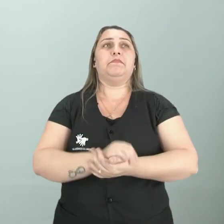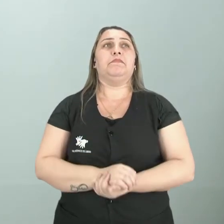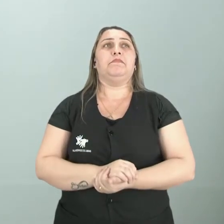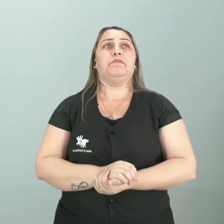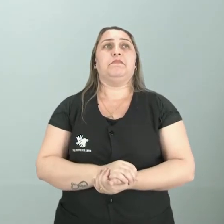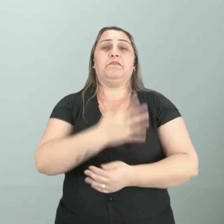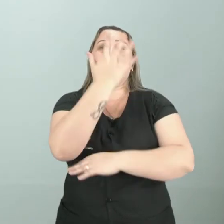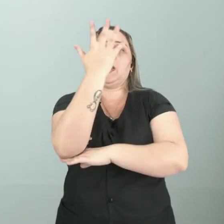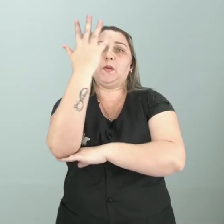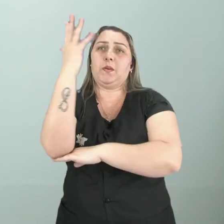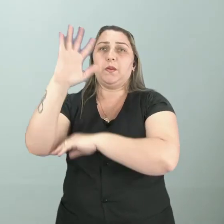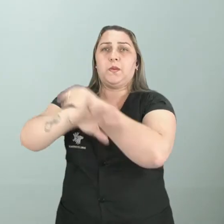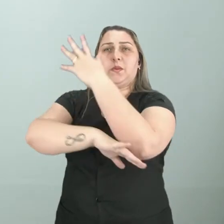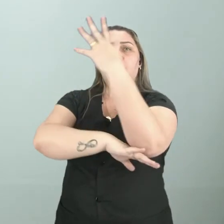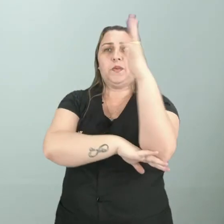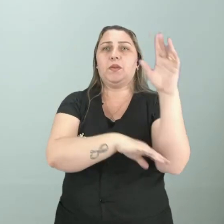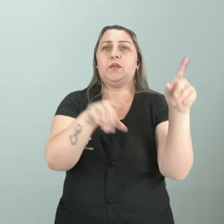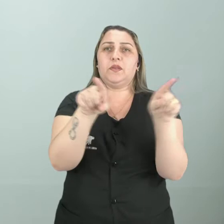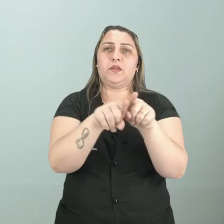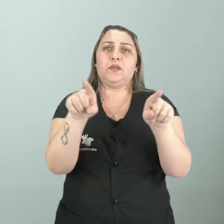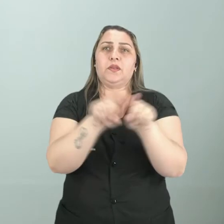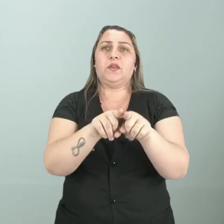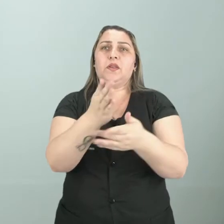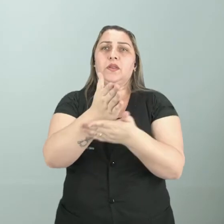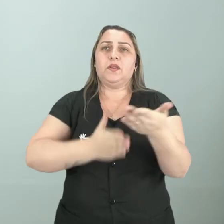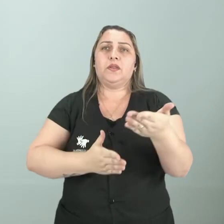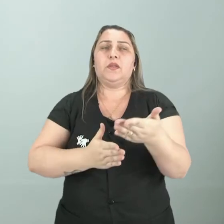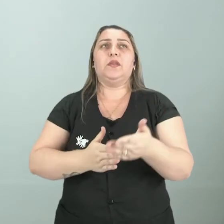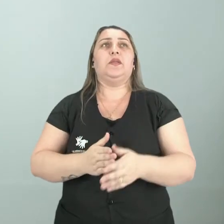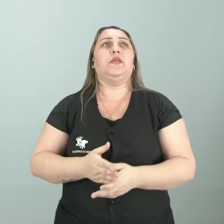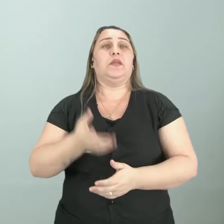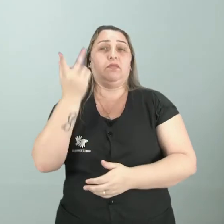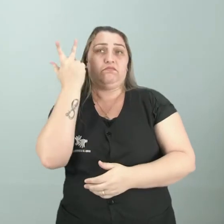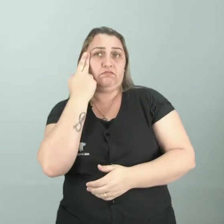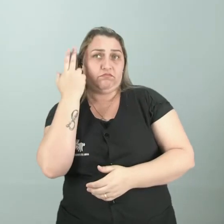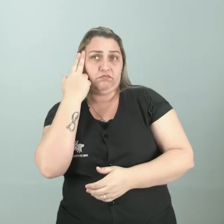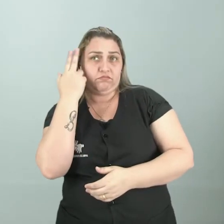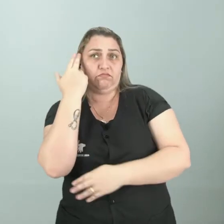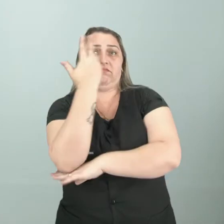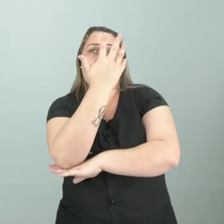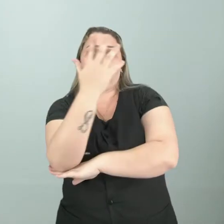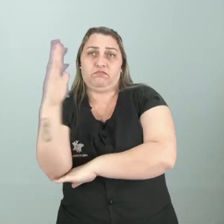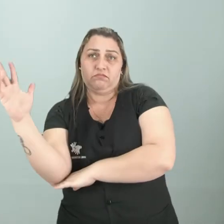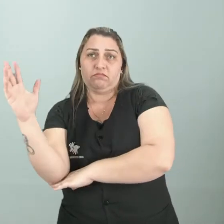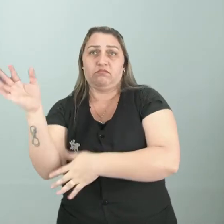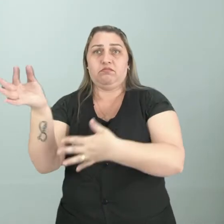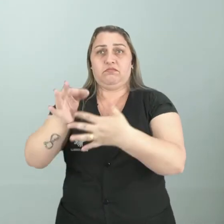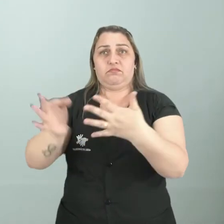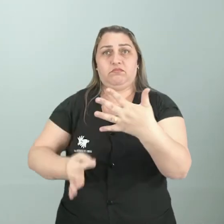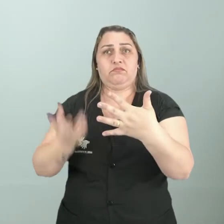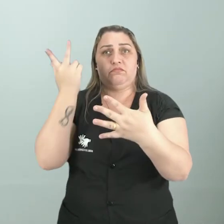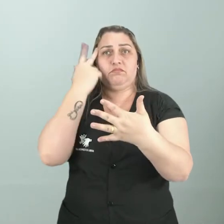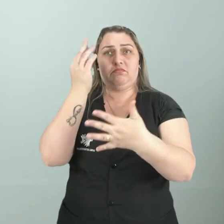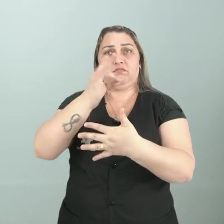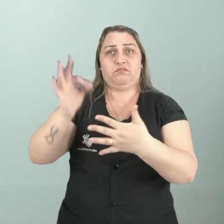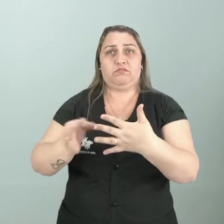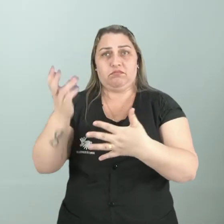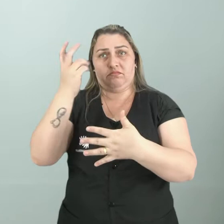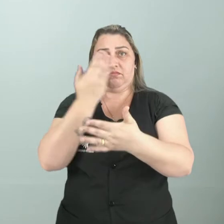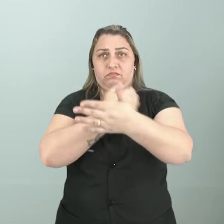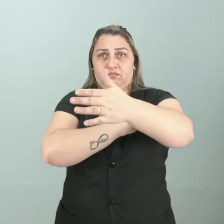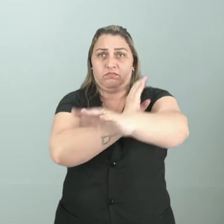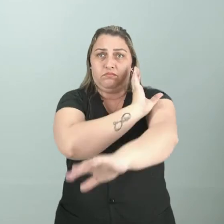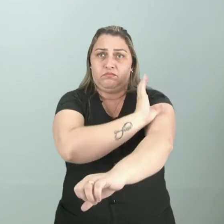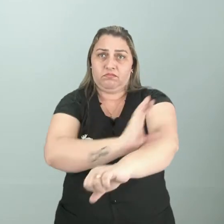e as árvores. Então, aqui nós temos elementos naturais e elementos culturais.